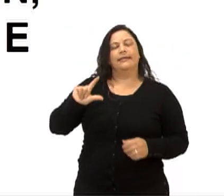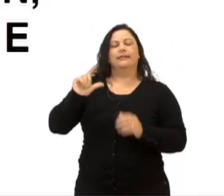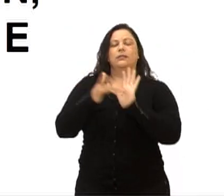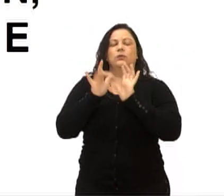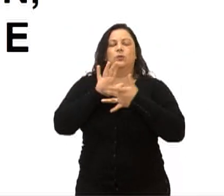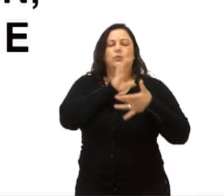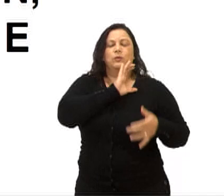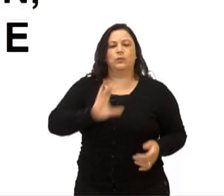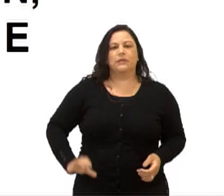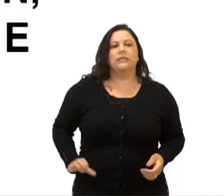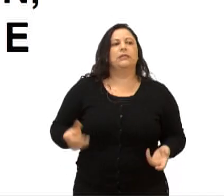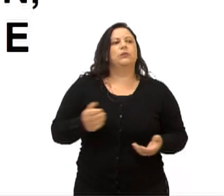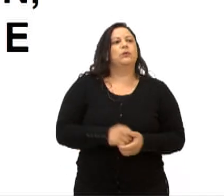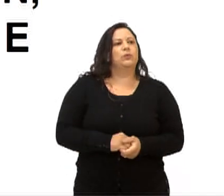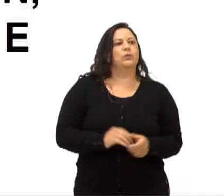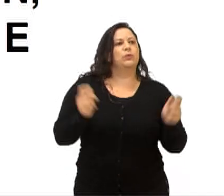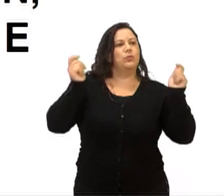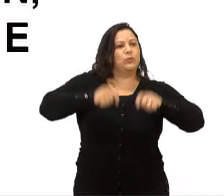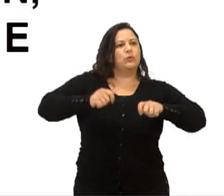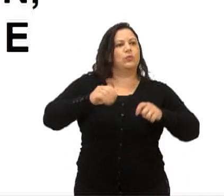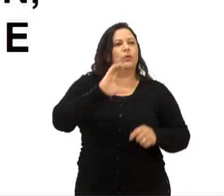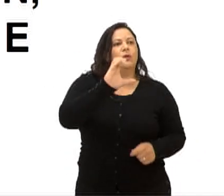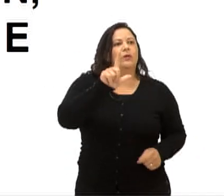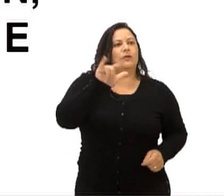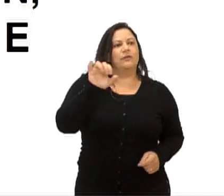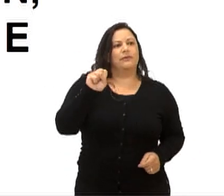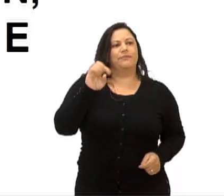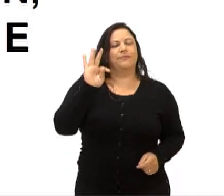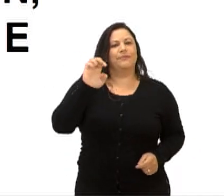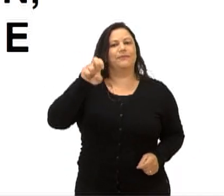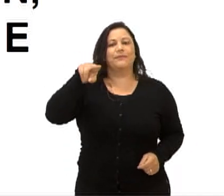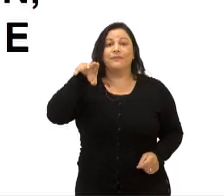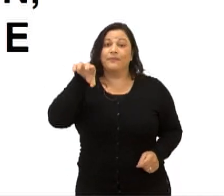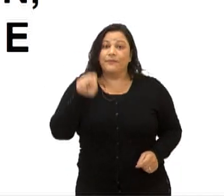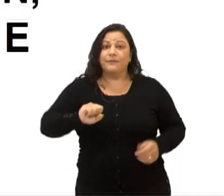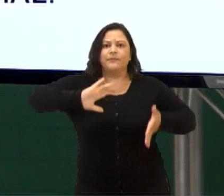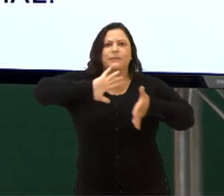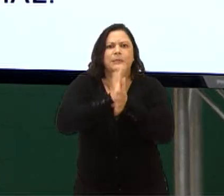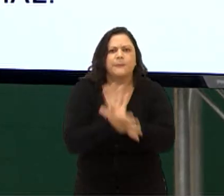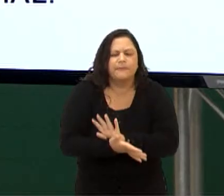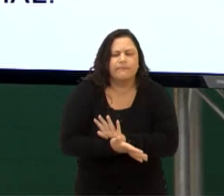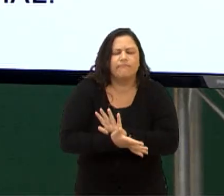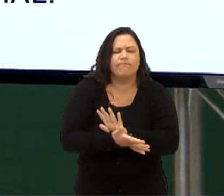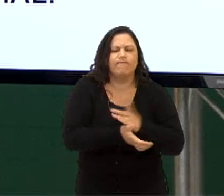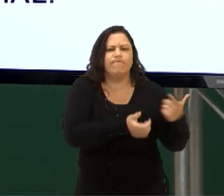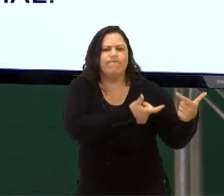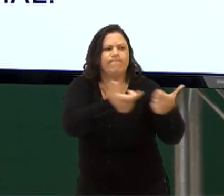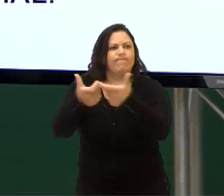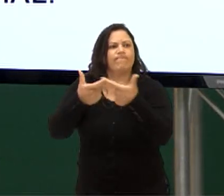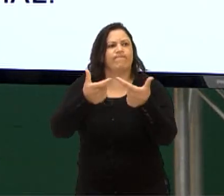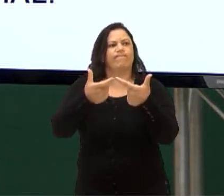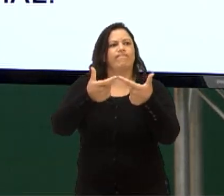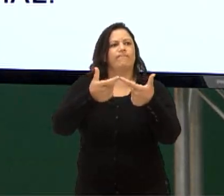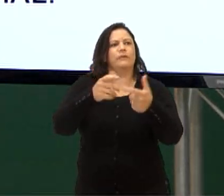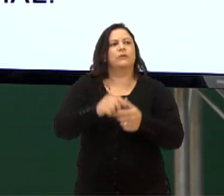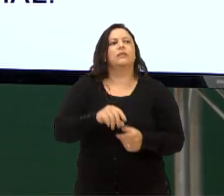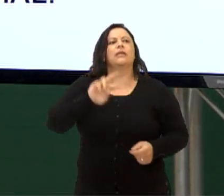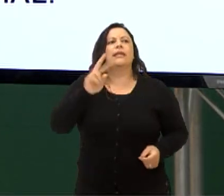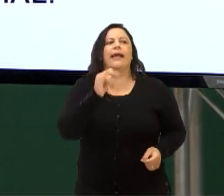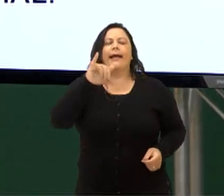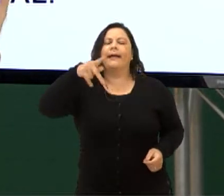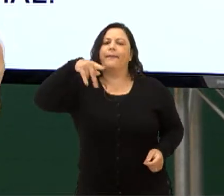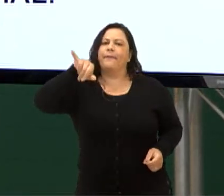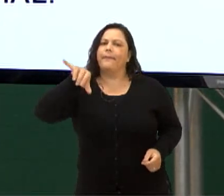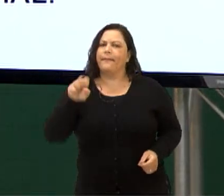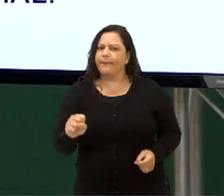Clístenes derrota o tirano Hípias, tá? Então, Atenas nem sempre foi uma democracia. E